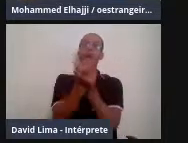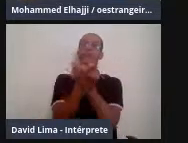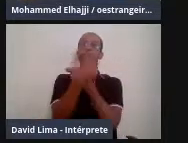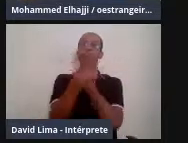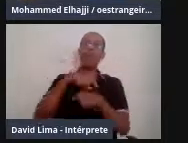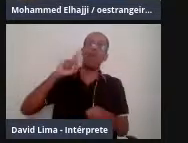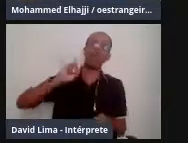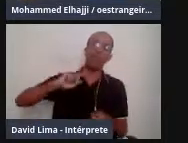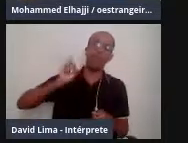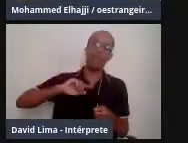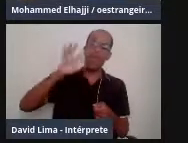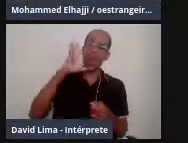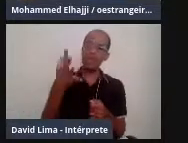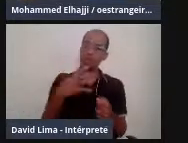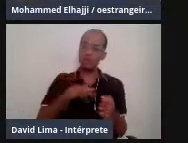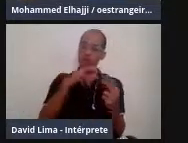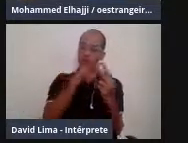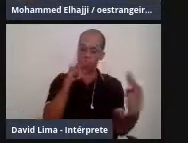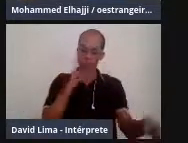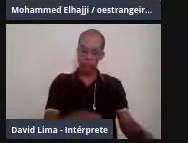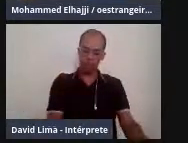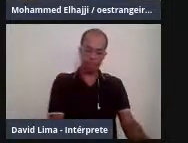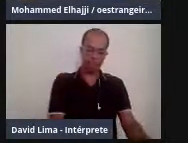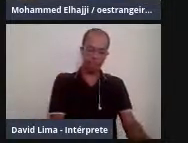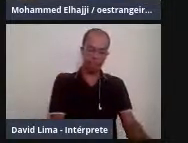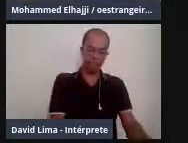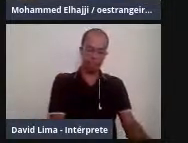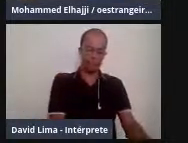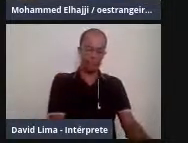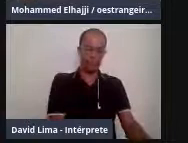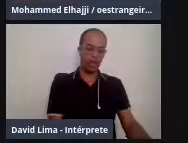aconteceu de forma virtual. Próximo.